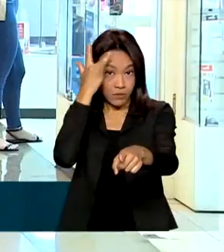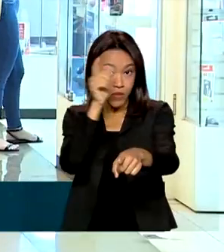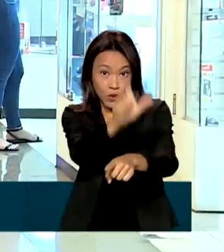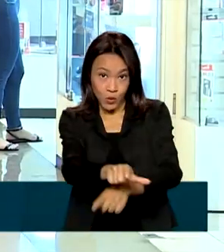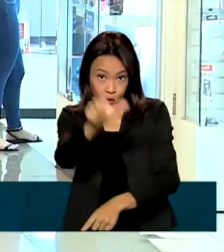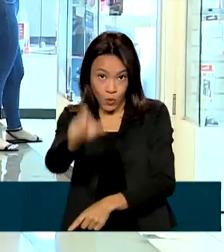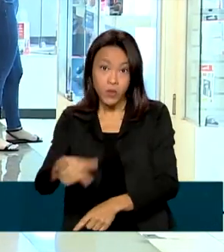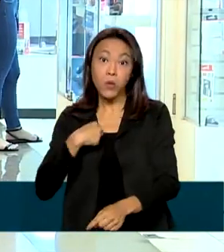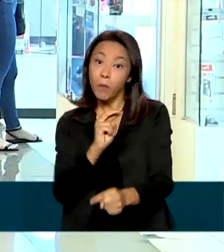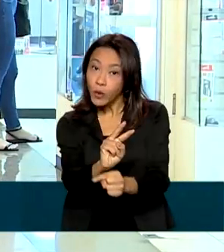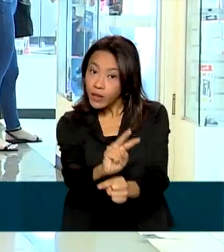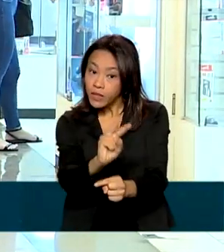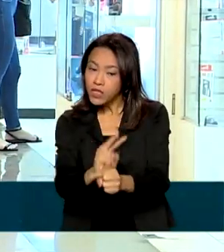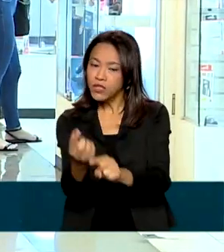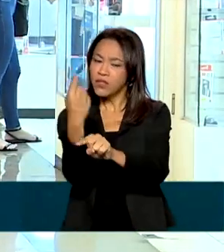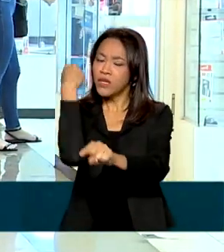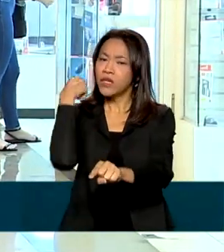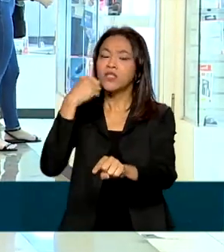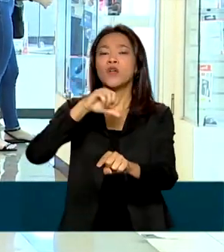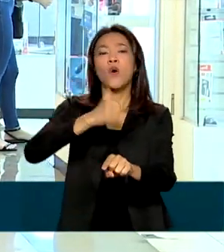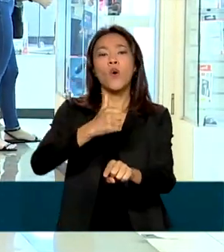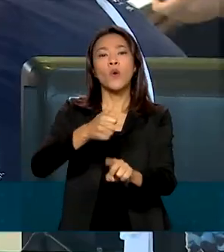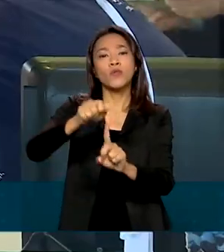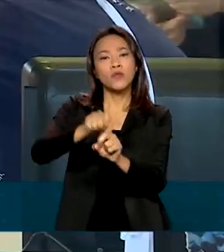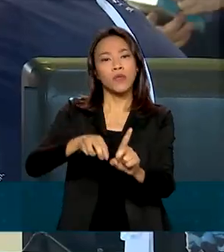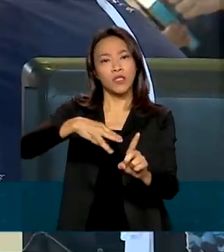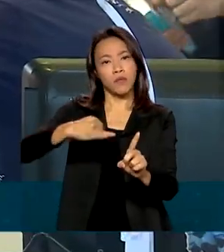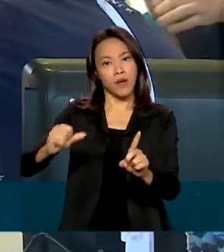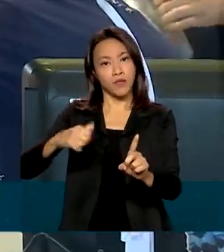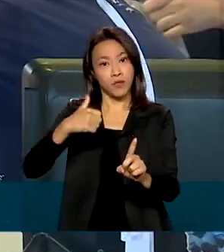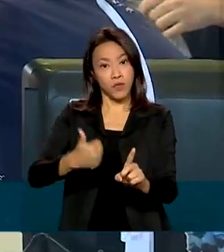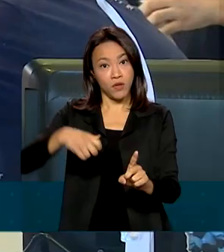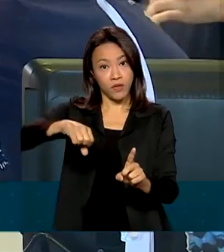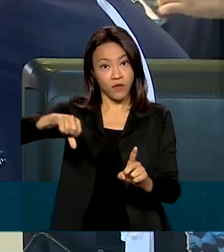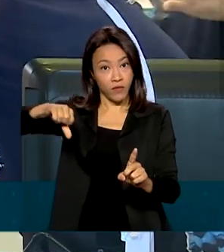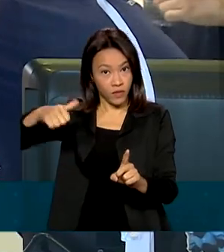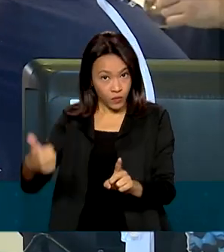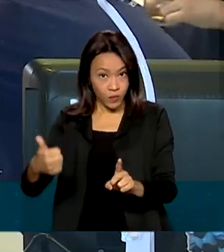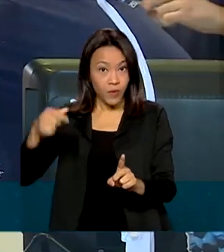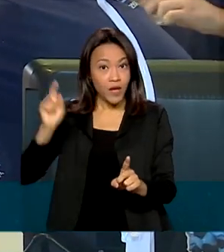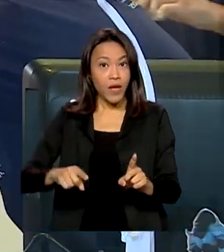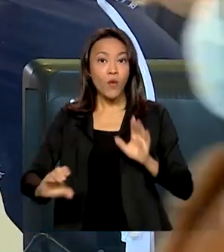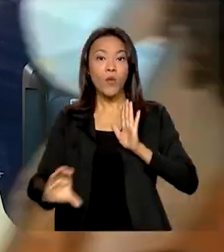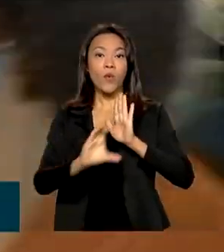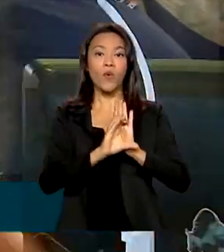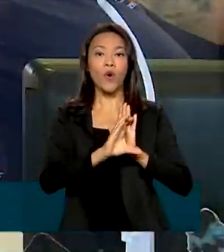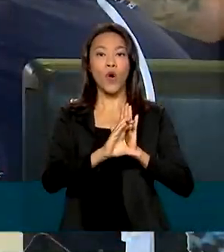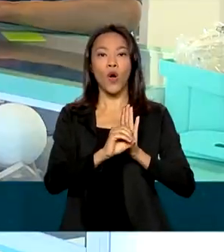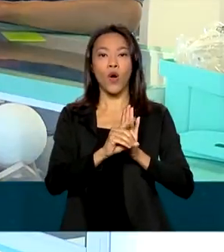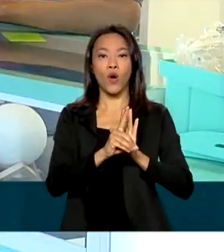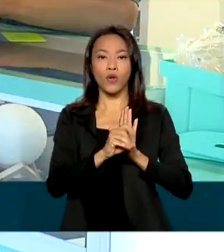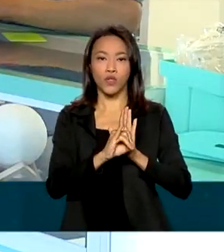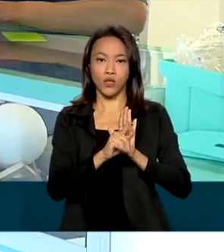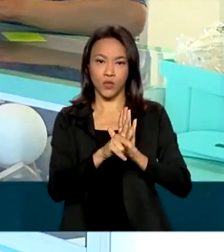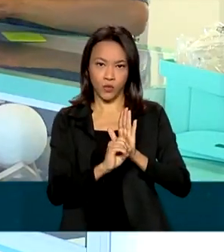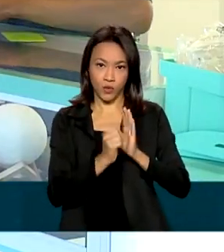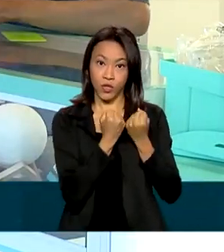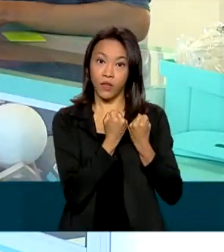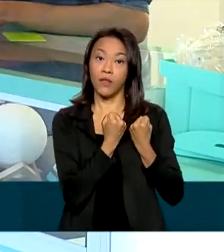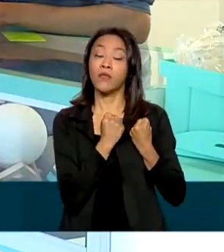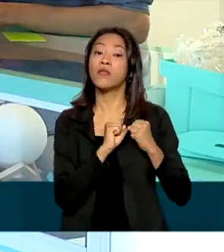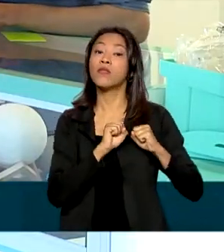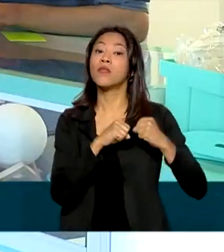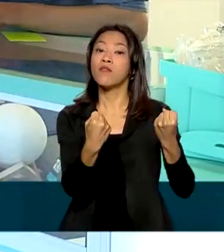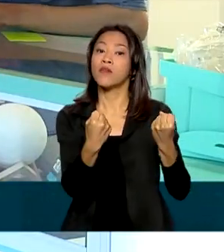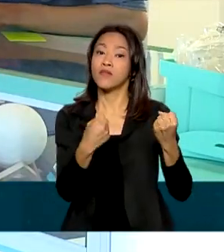protegidos desde 11 de março de 1991, quando entrou em vigor o Código de Defesa do Consumidor, conjunto de normas